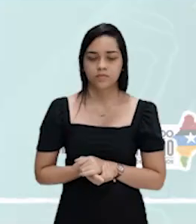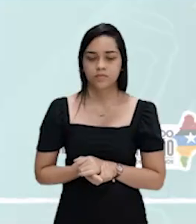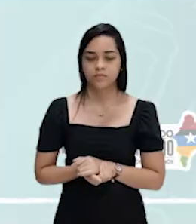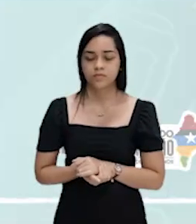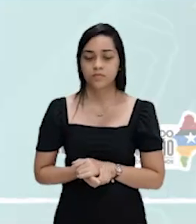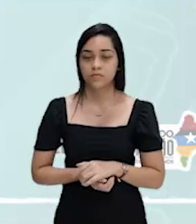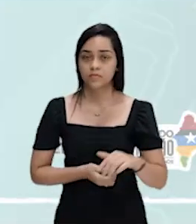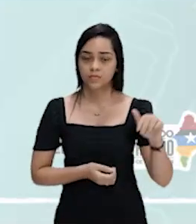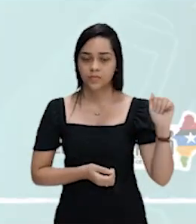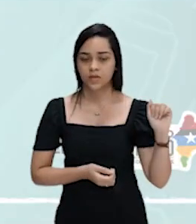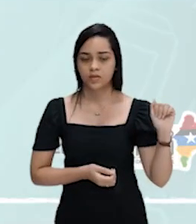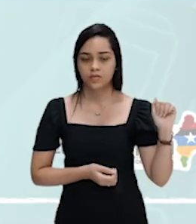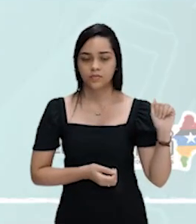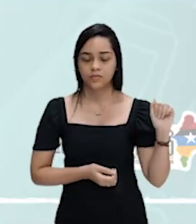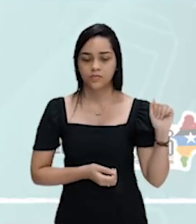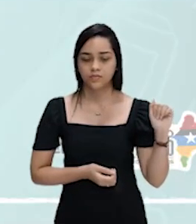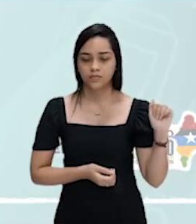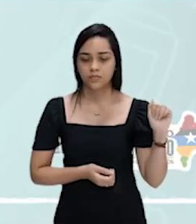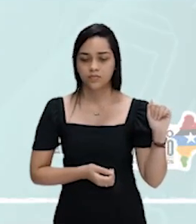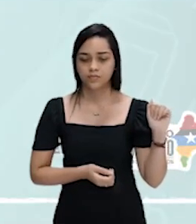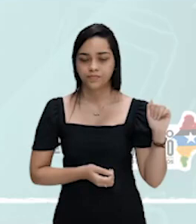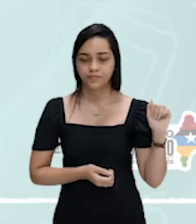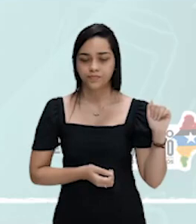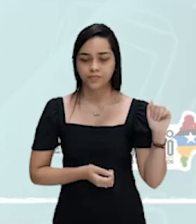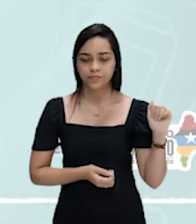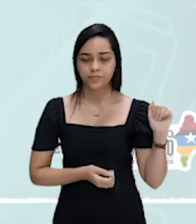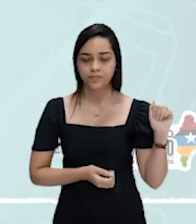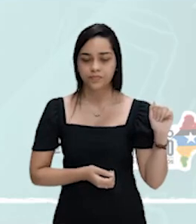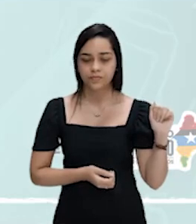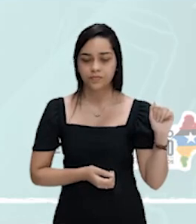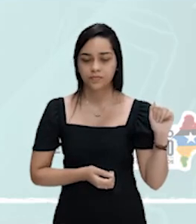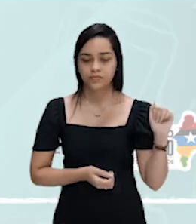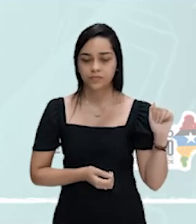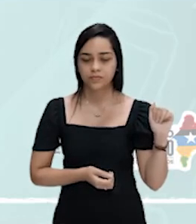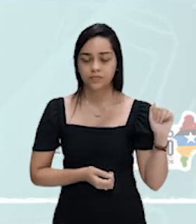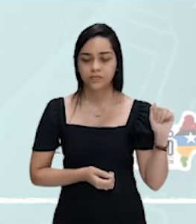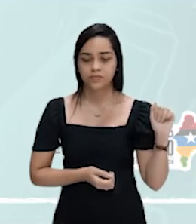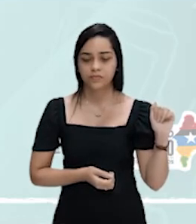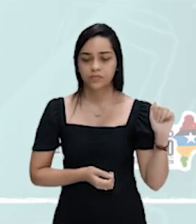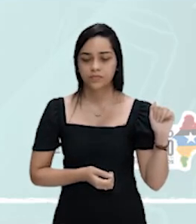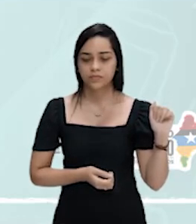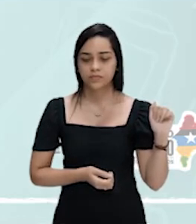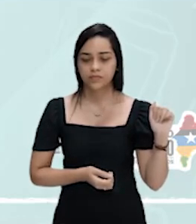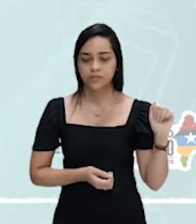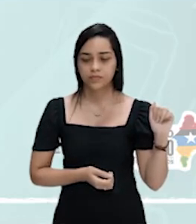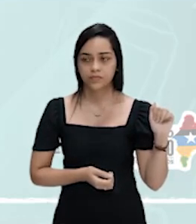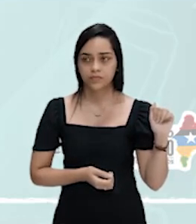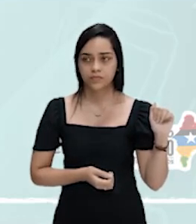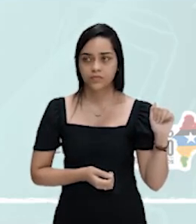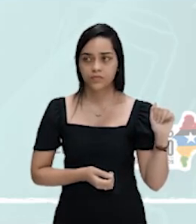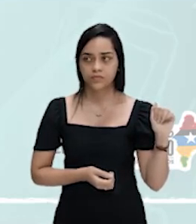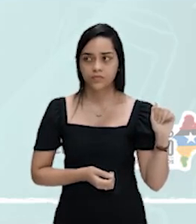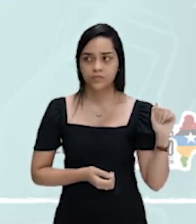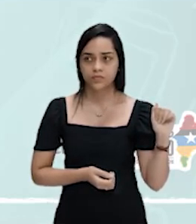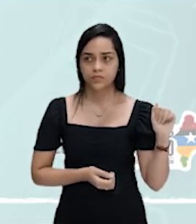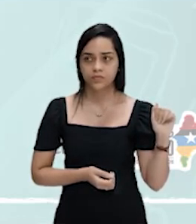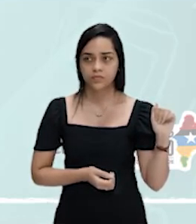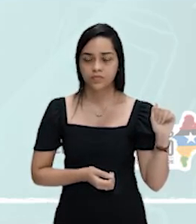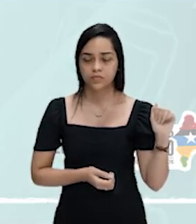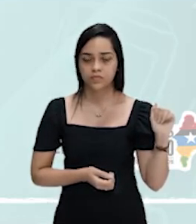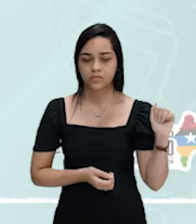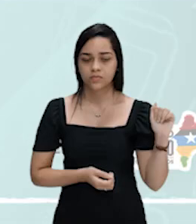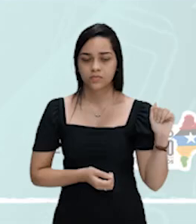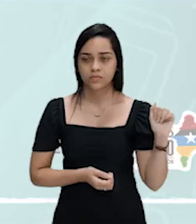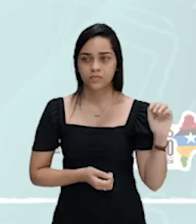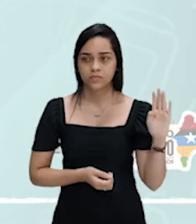Estados Unidos ainda que construam Muros E que fortaleçam a